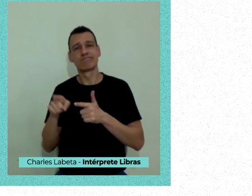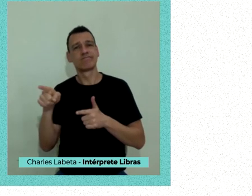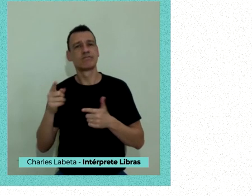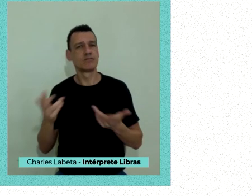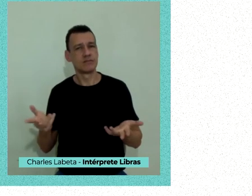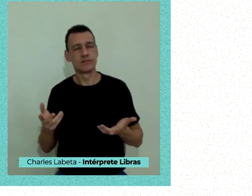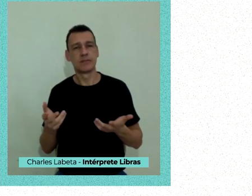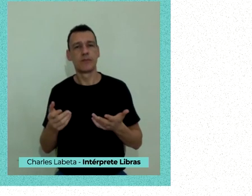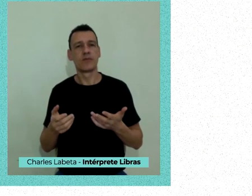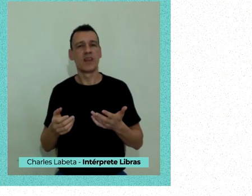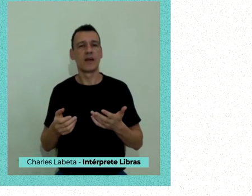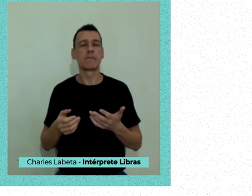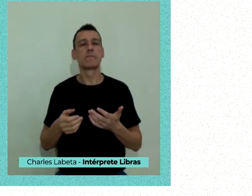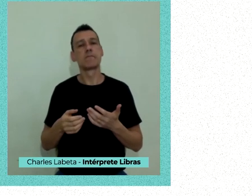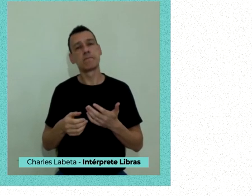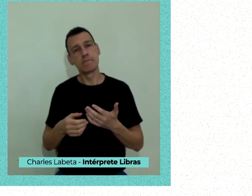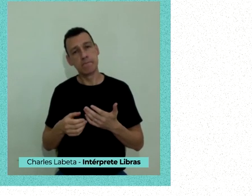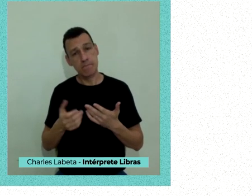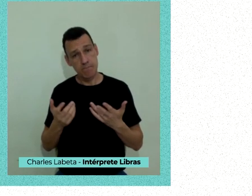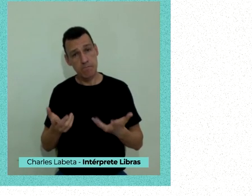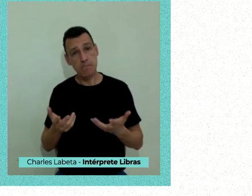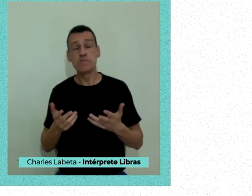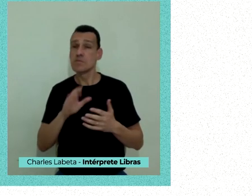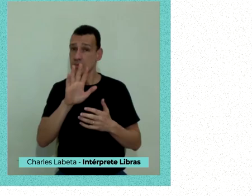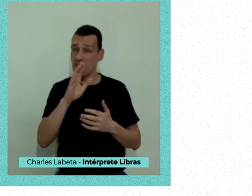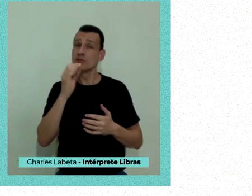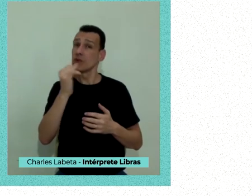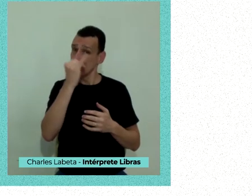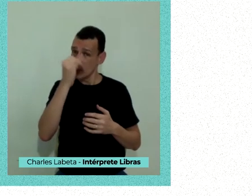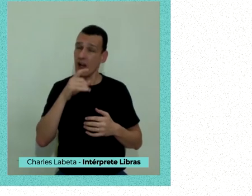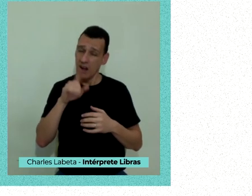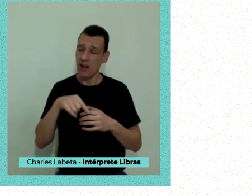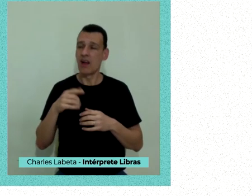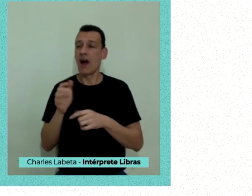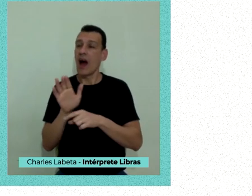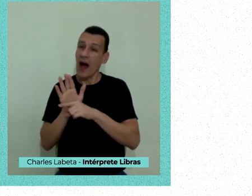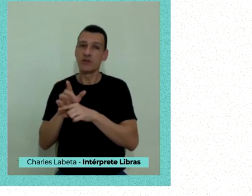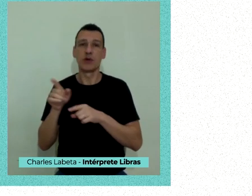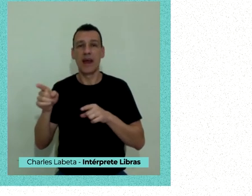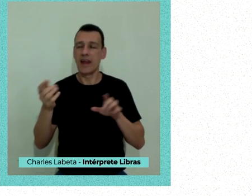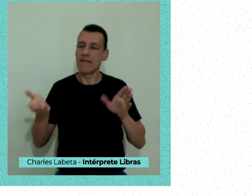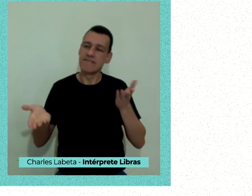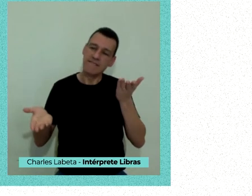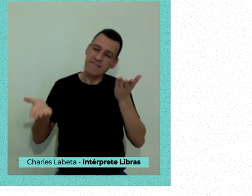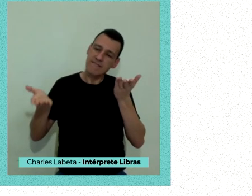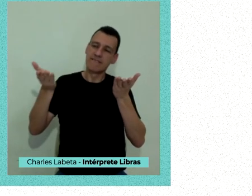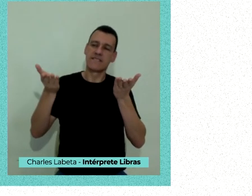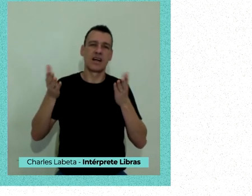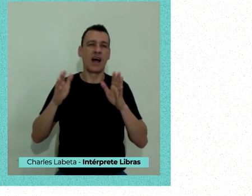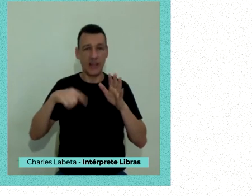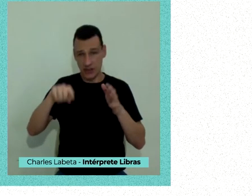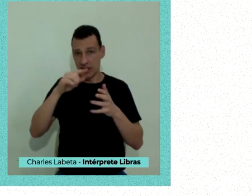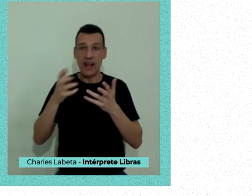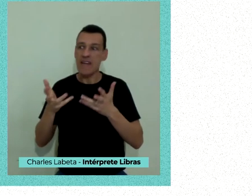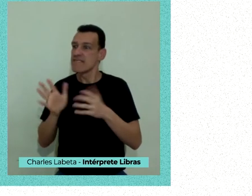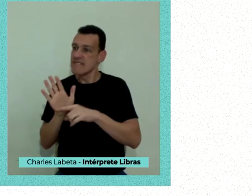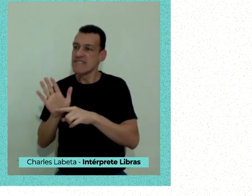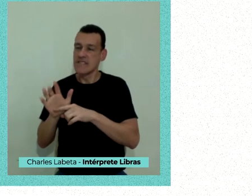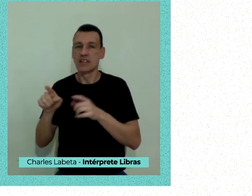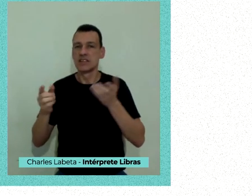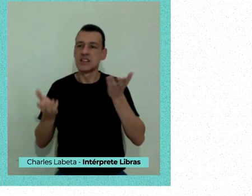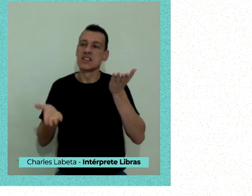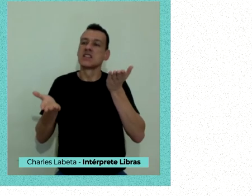individualizada, particularizada, para trazer esse aluno à média, até à norma. Nós vemos muitas escolas cheias